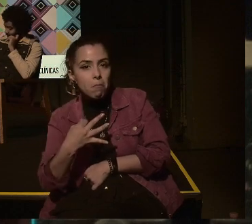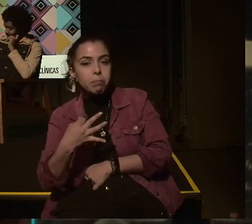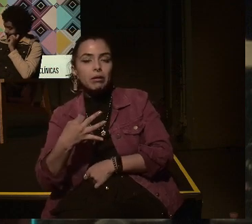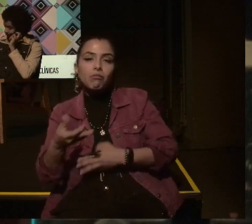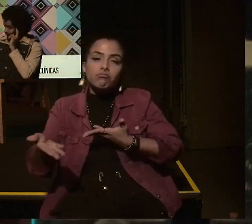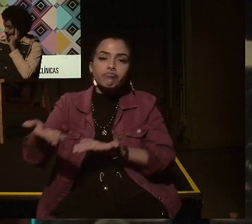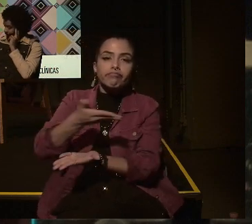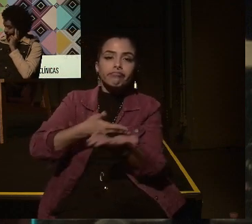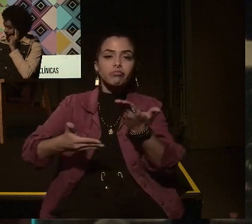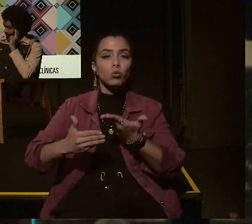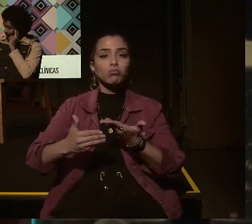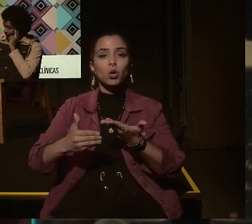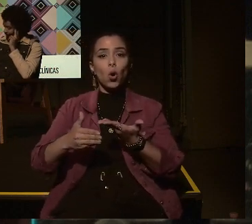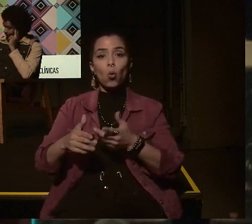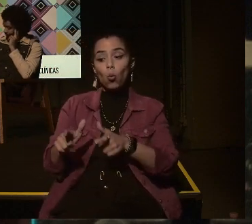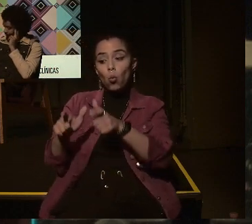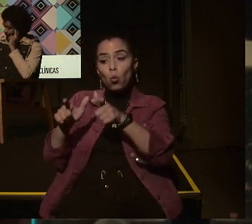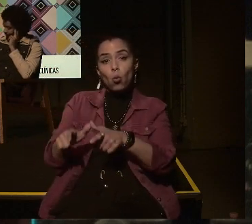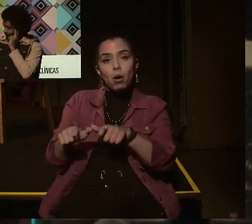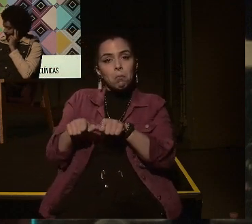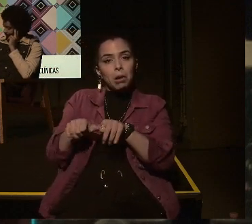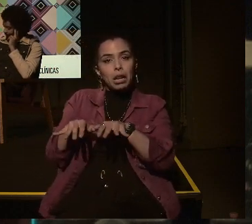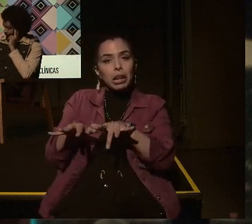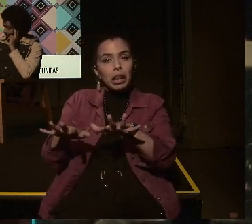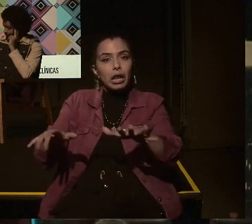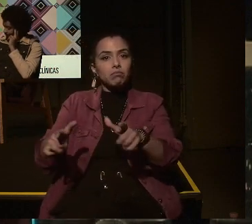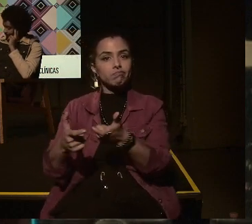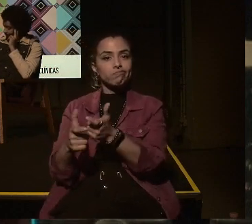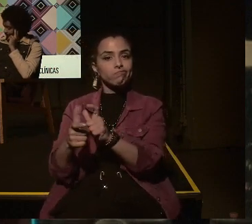construções, espaços,